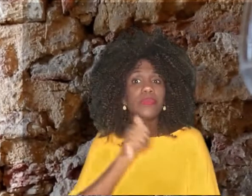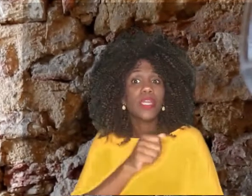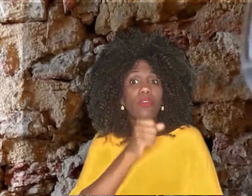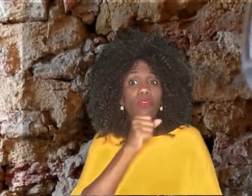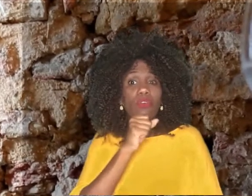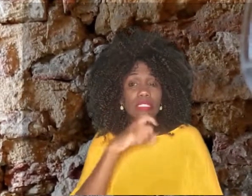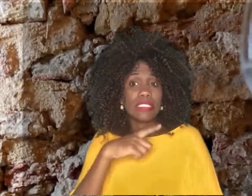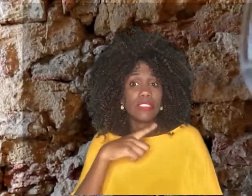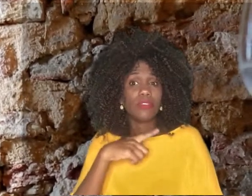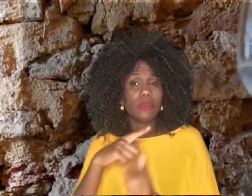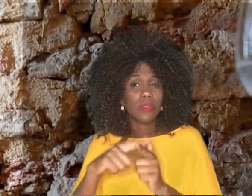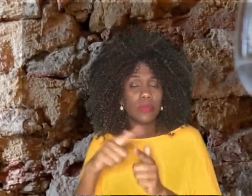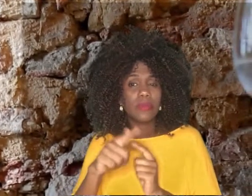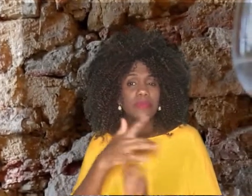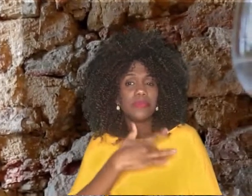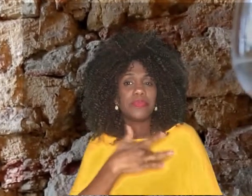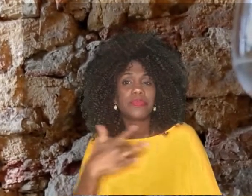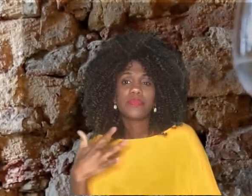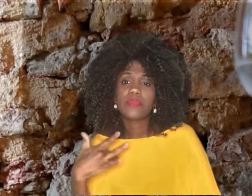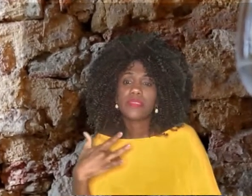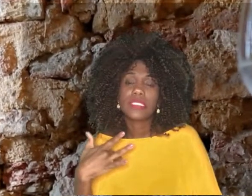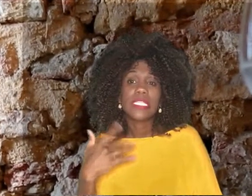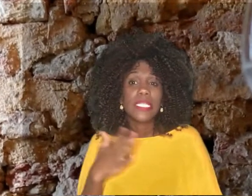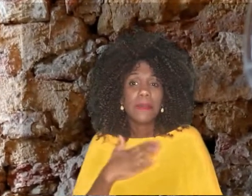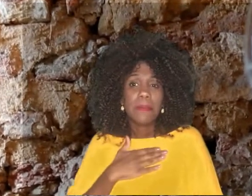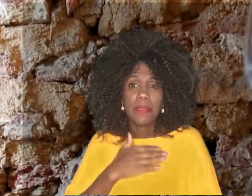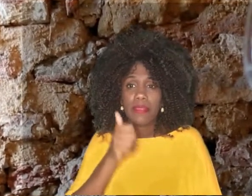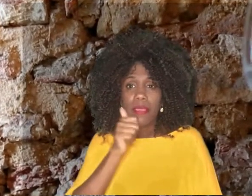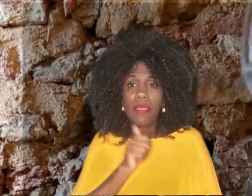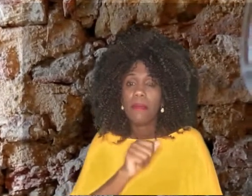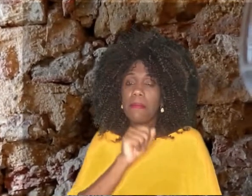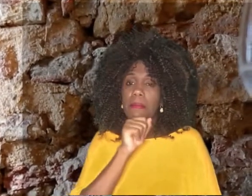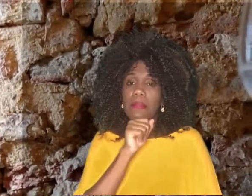problema sério de saúde e manhã